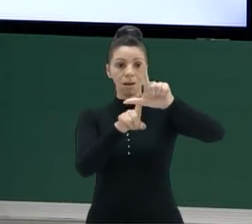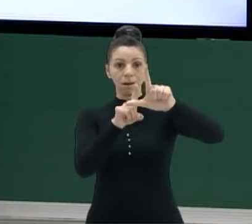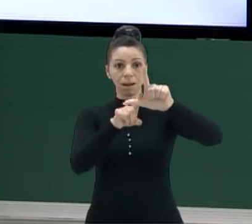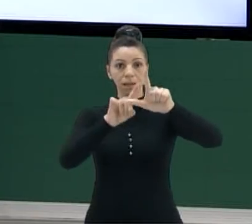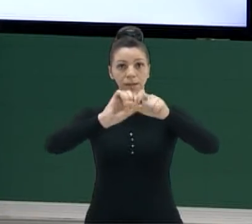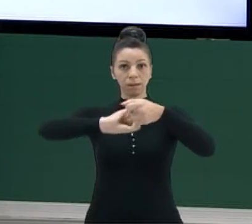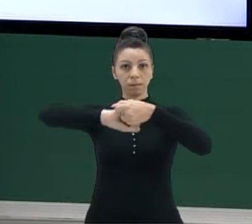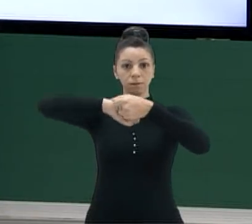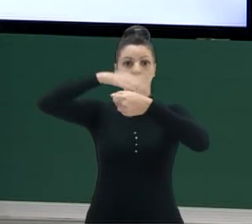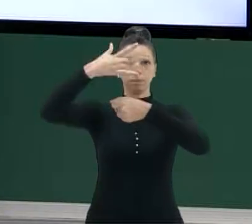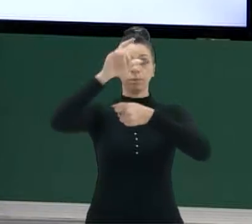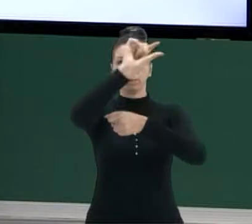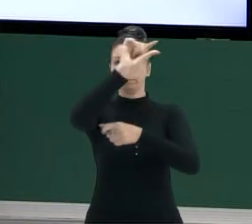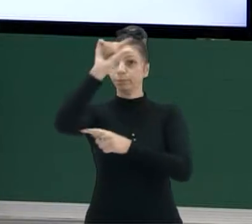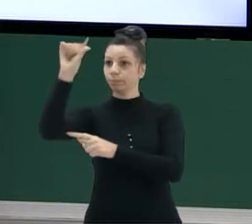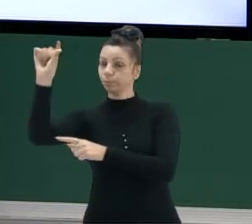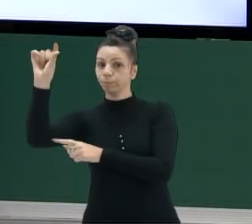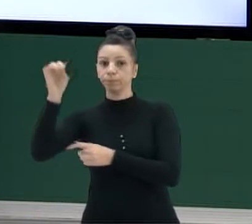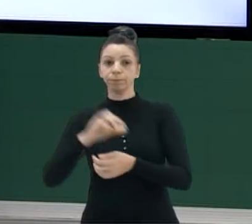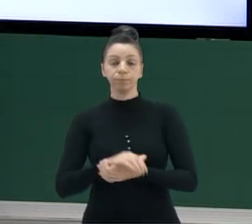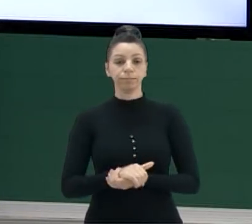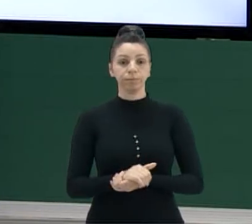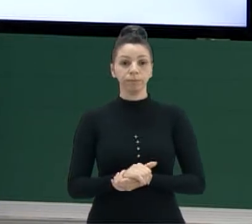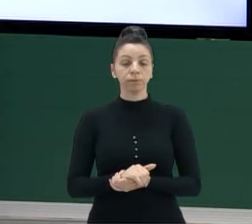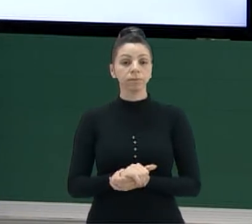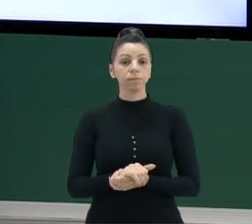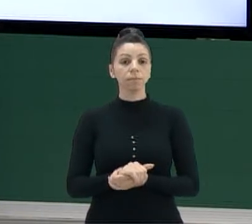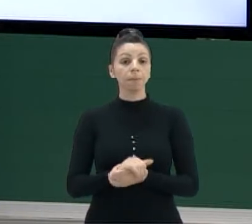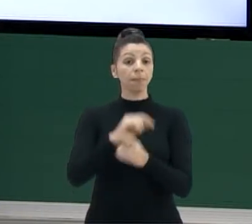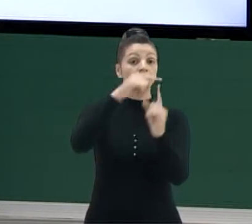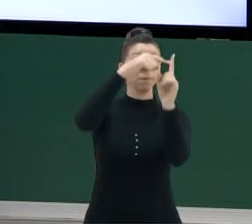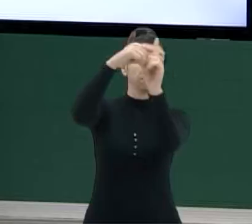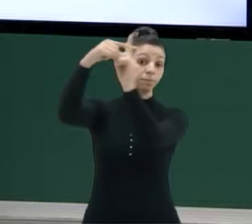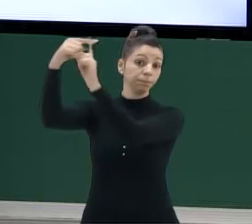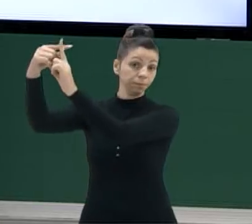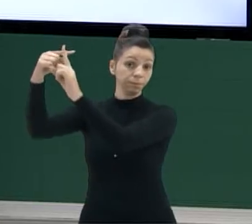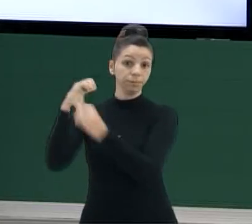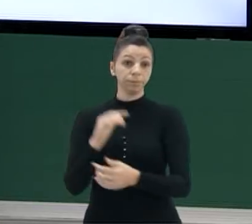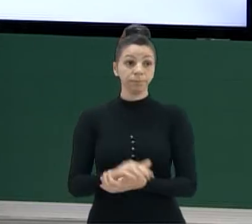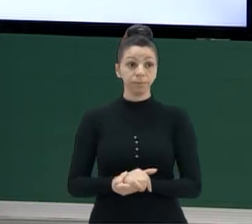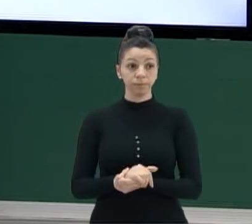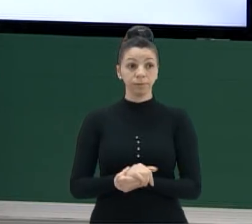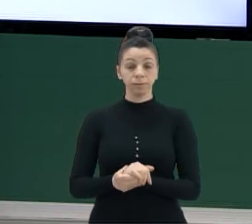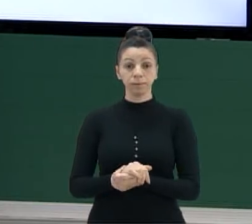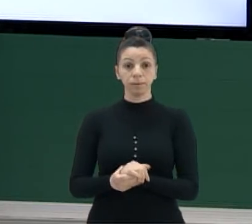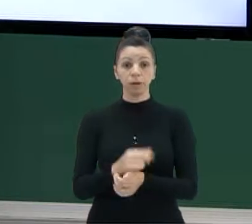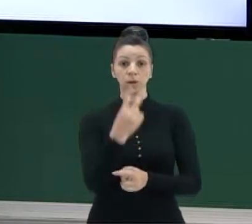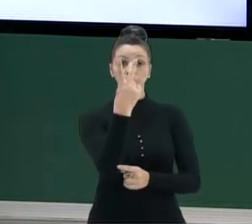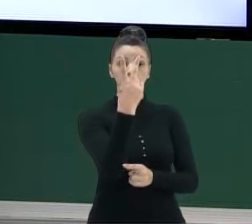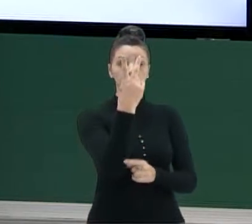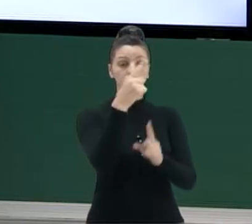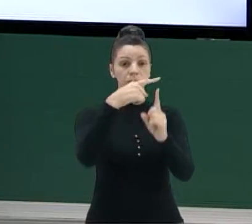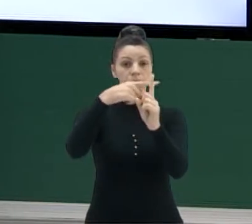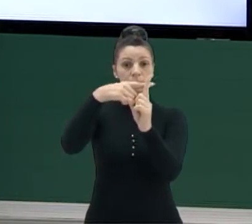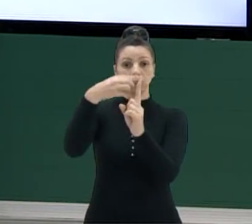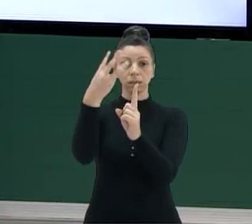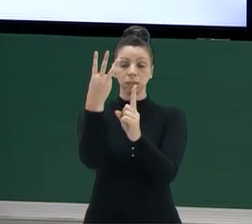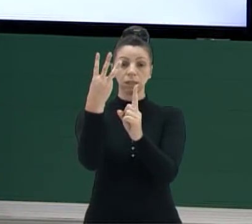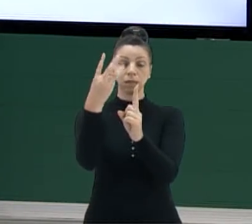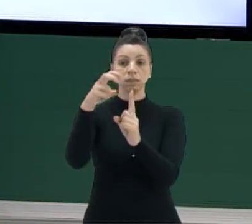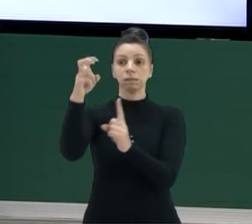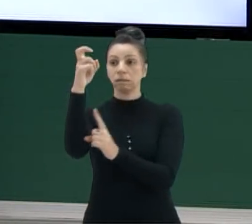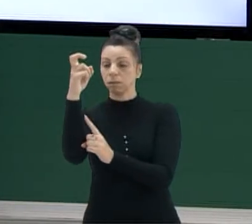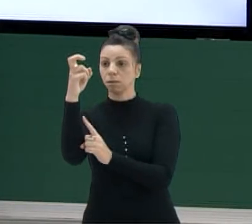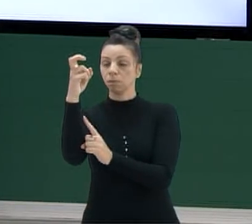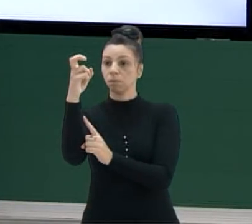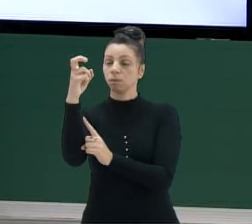parte literal que está acompanhando o monômio e vou somar. Então, 2 mais 3, 5, mais